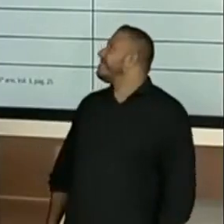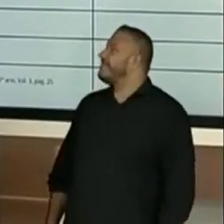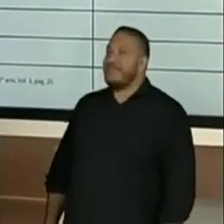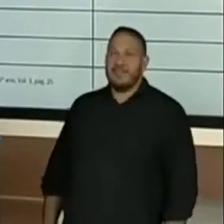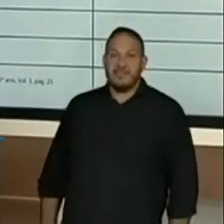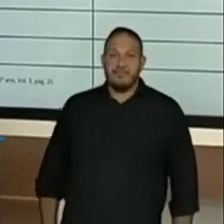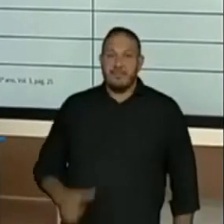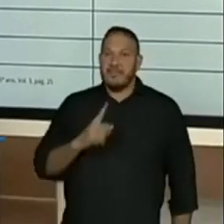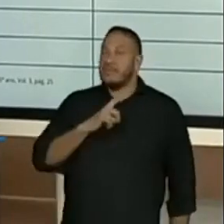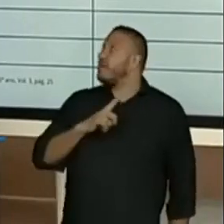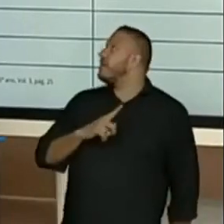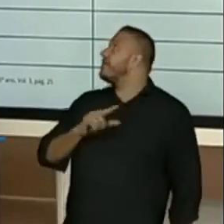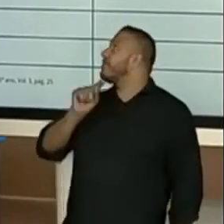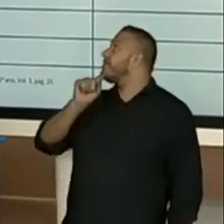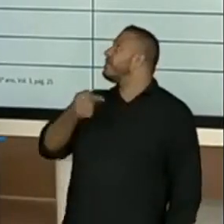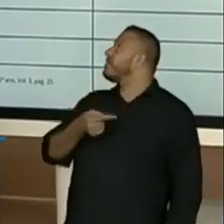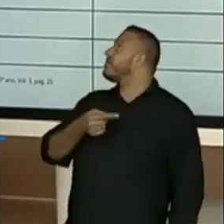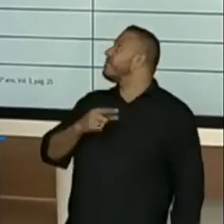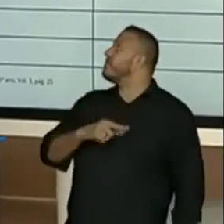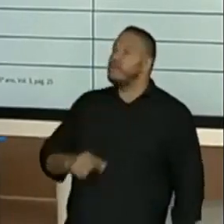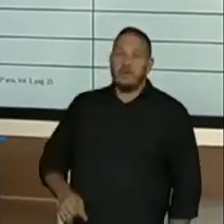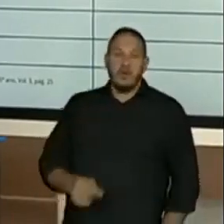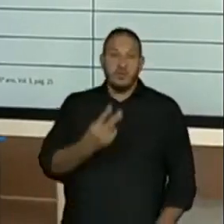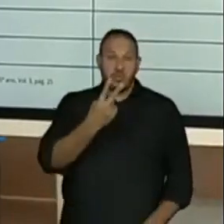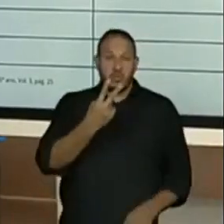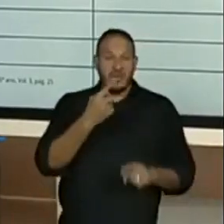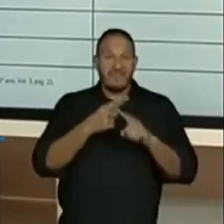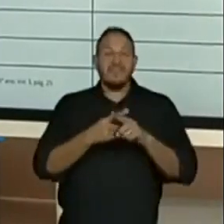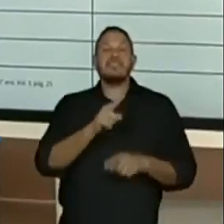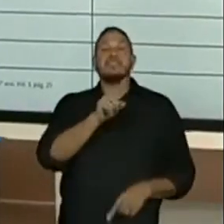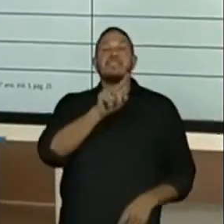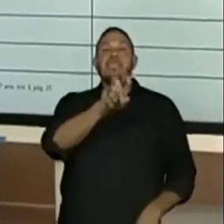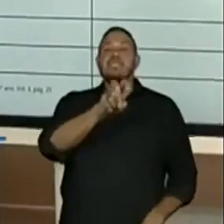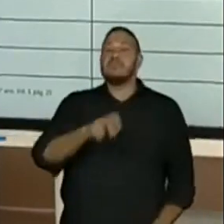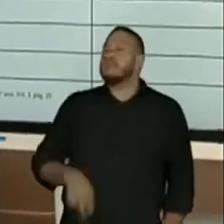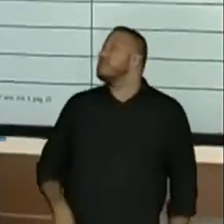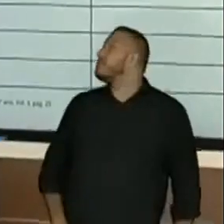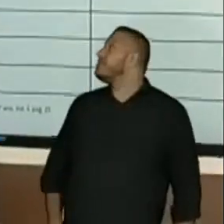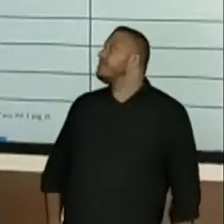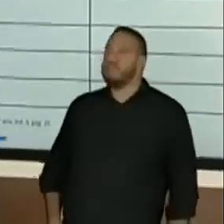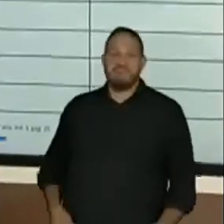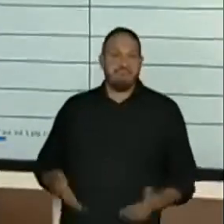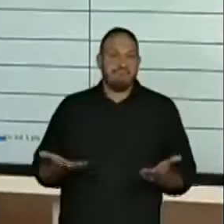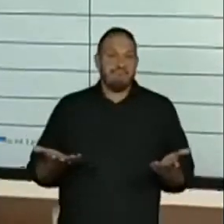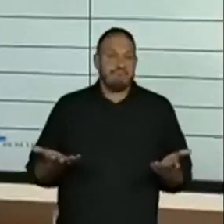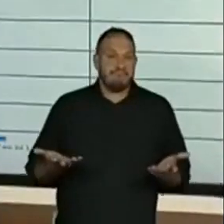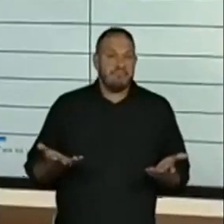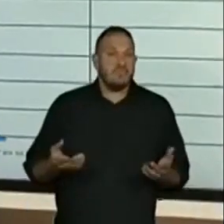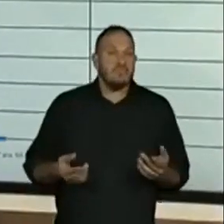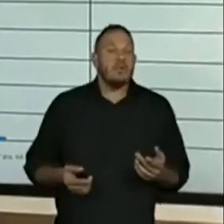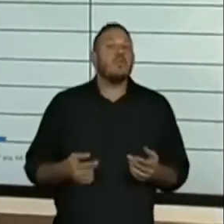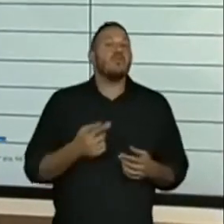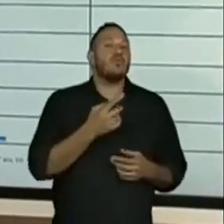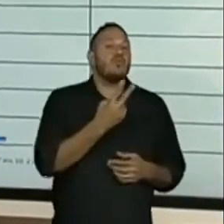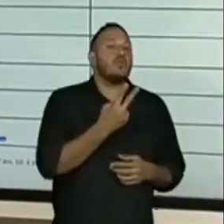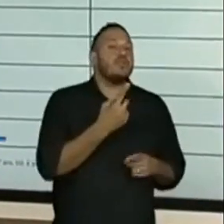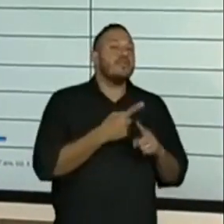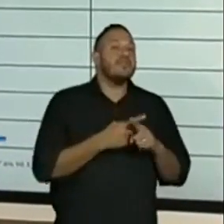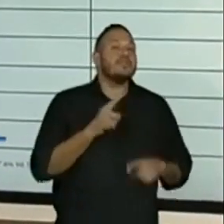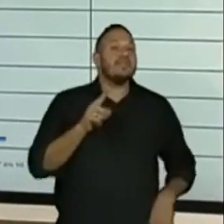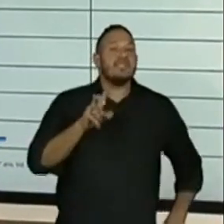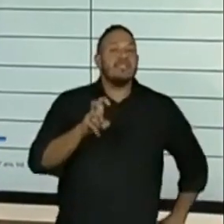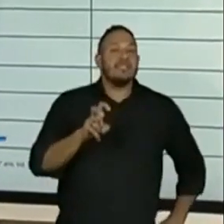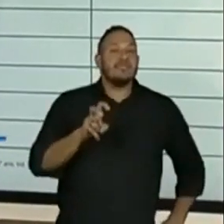Tenho a vírgula, duas vezes o 15. Tenho, então, qual o valor? Duas vezes 15?